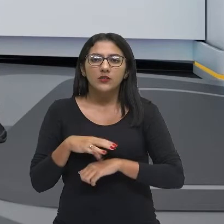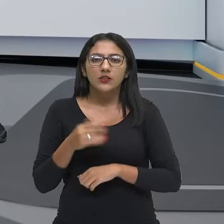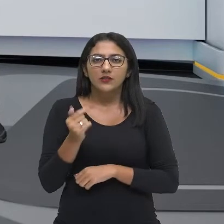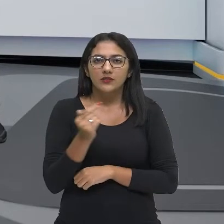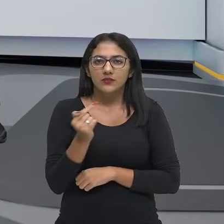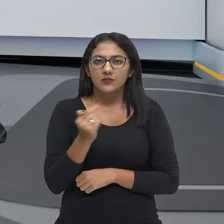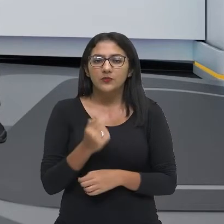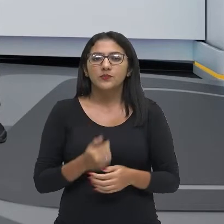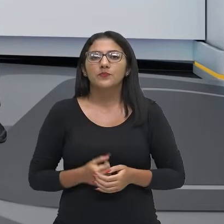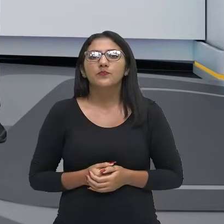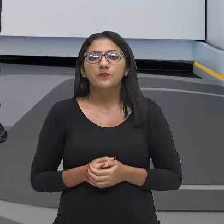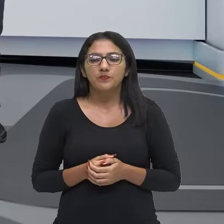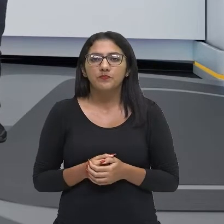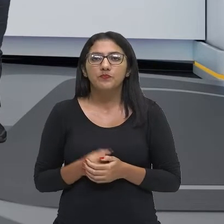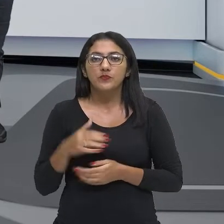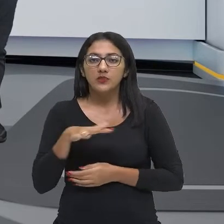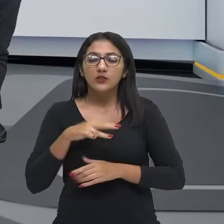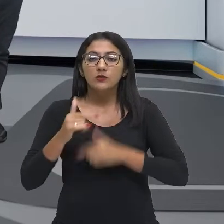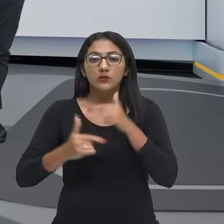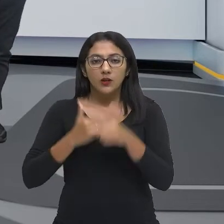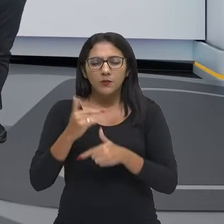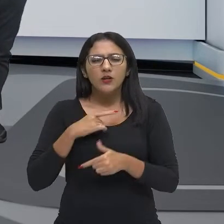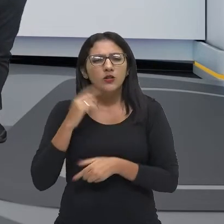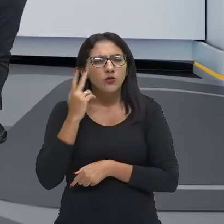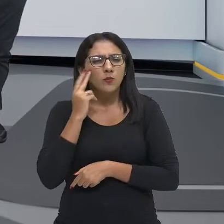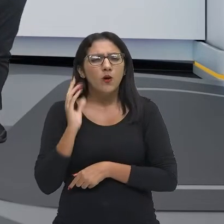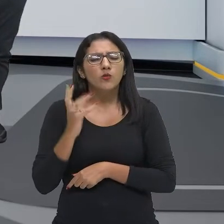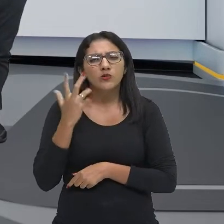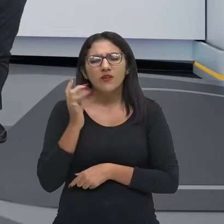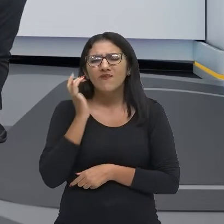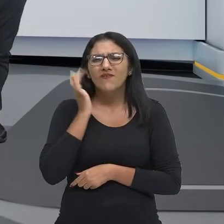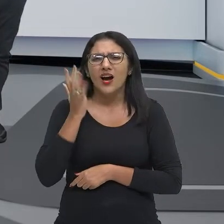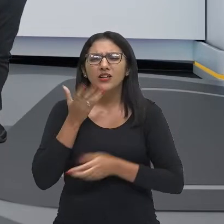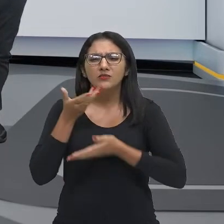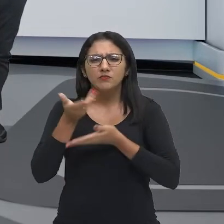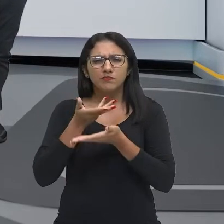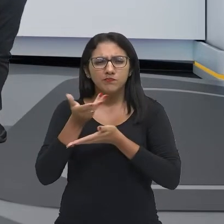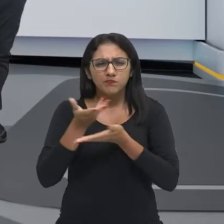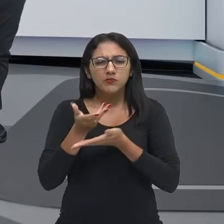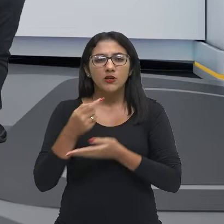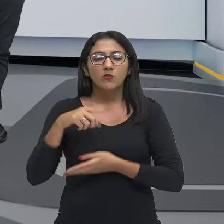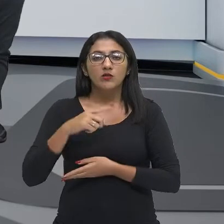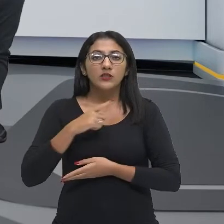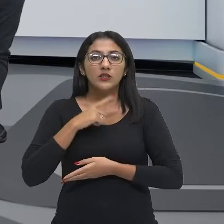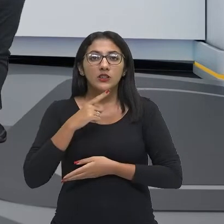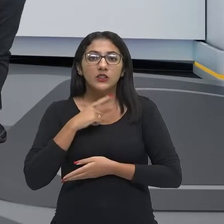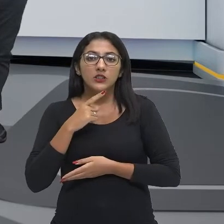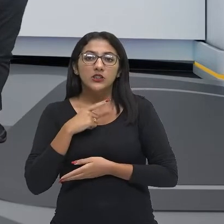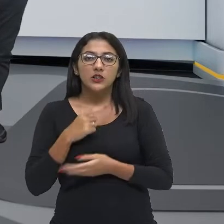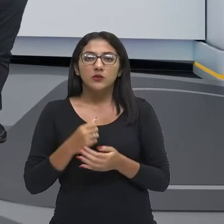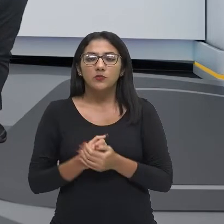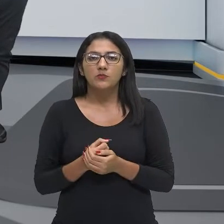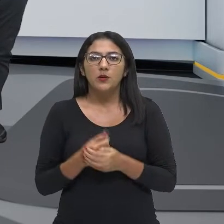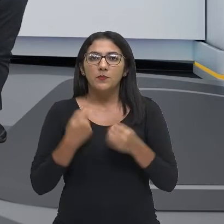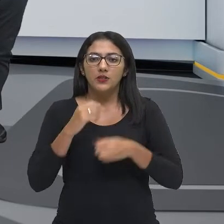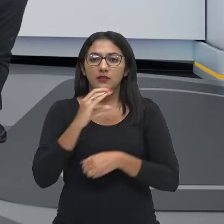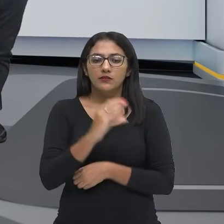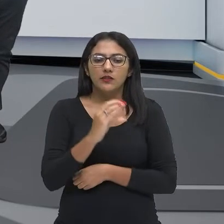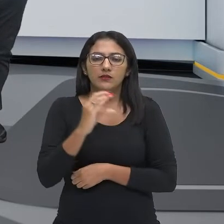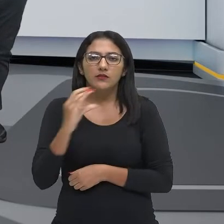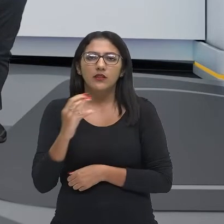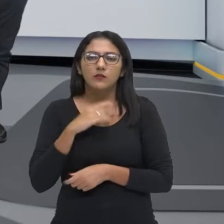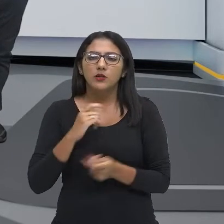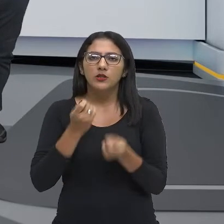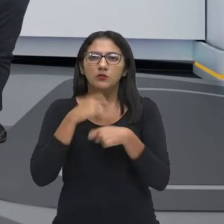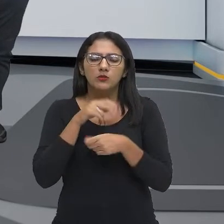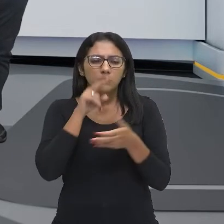Dica 7. No ambiente corporativo, é muito comum que, para facilitar o processo, você seja colocado em cópia para ler o